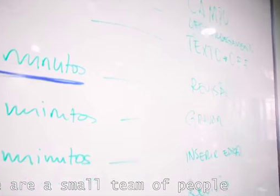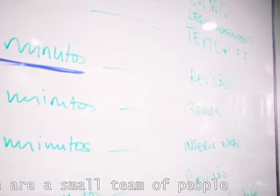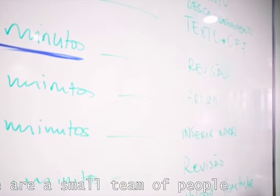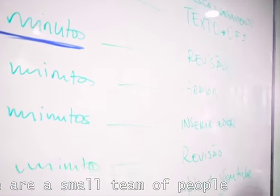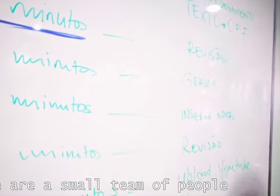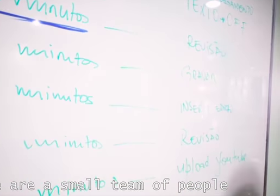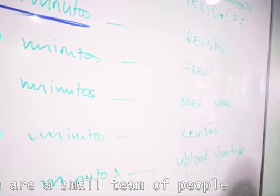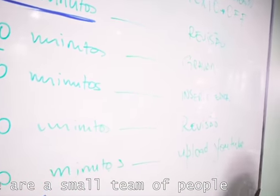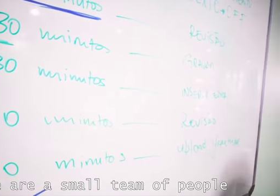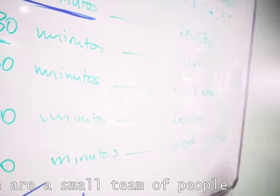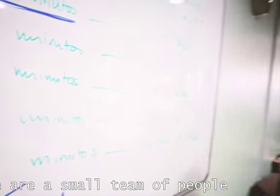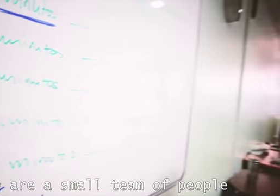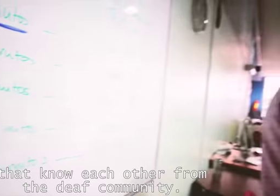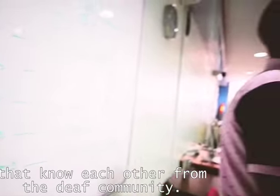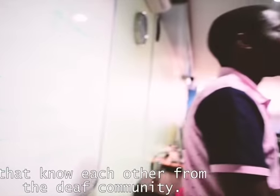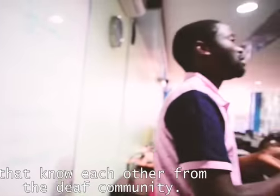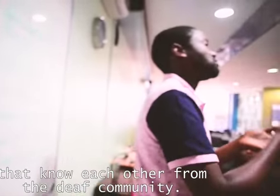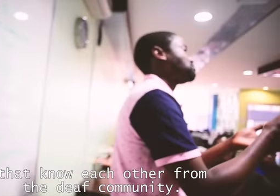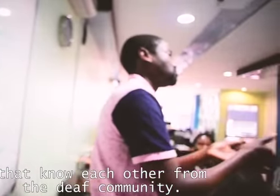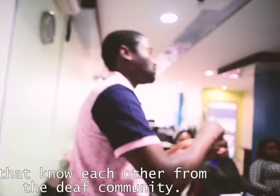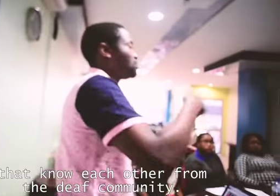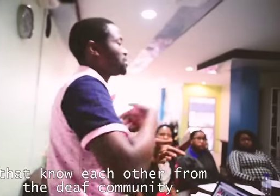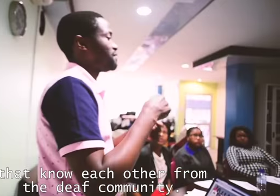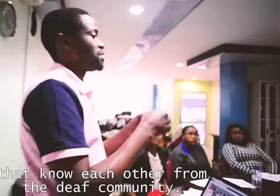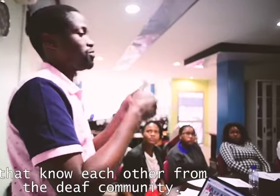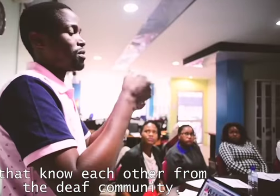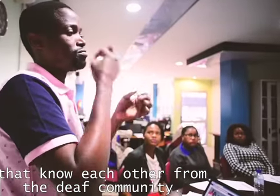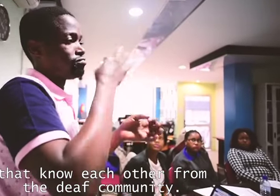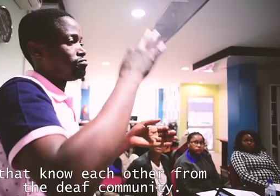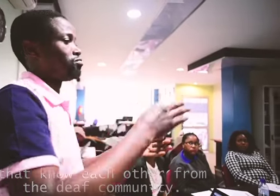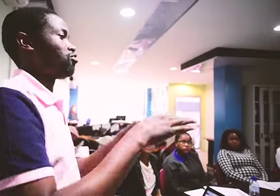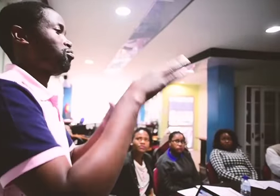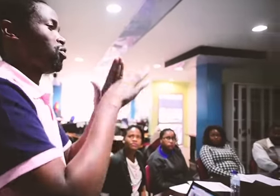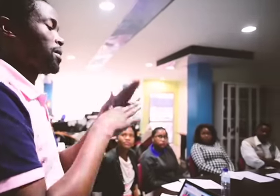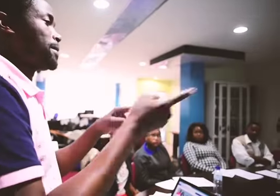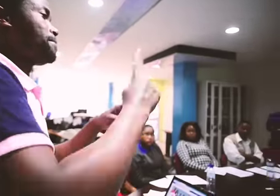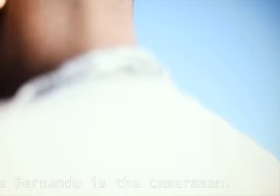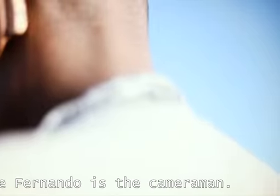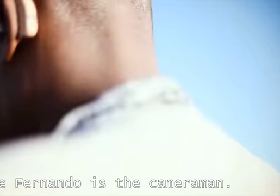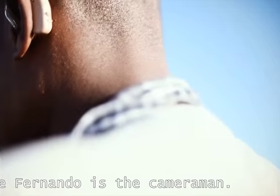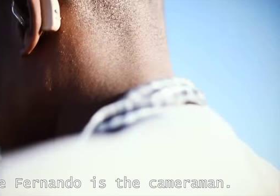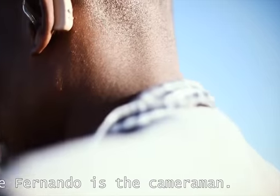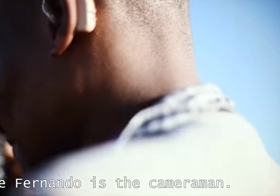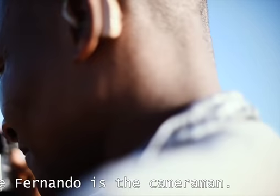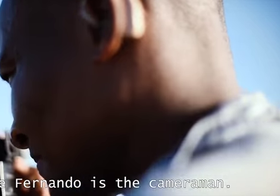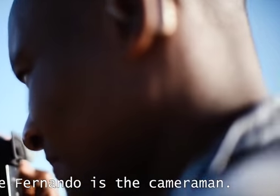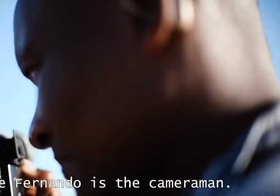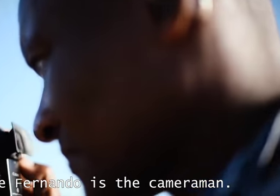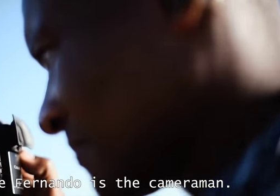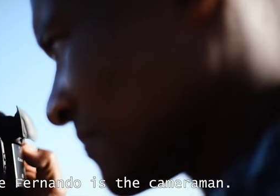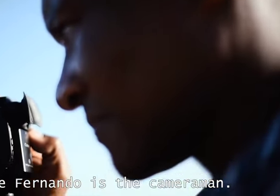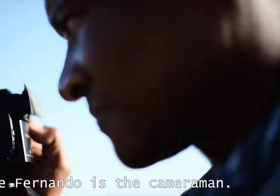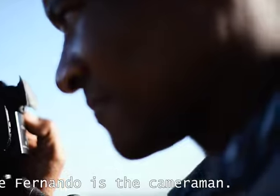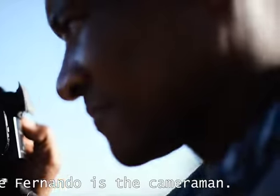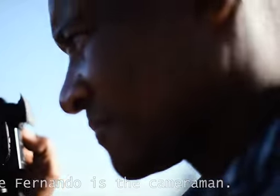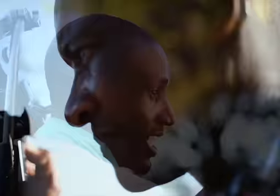Somos uma equipa pequena de pessoas que se conhecem da comunidade surda. O José Fernando é o